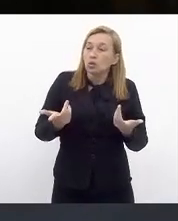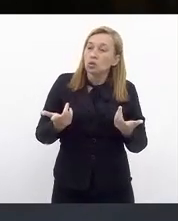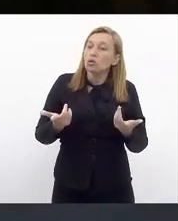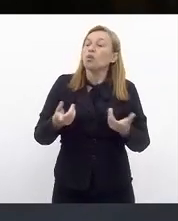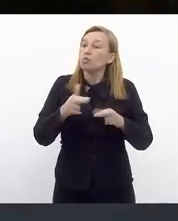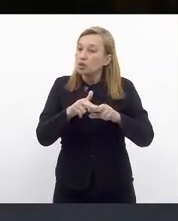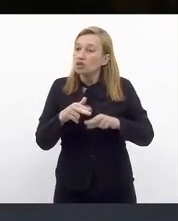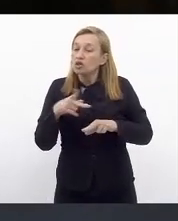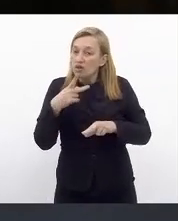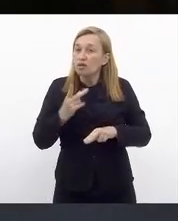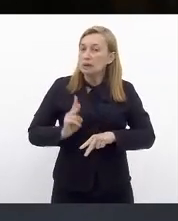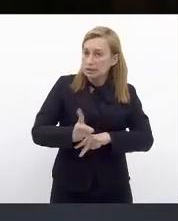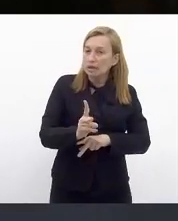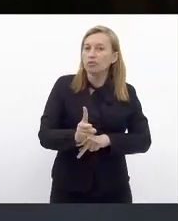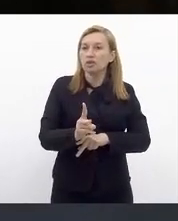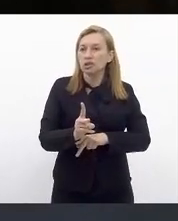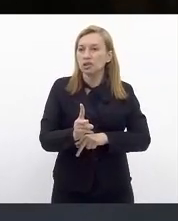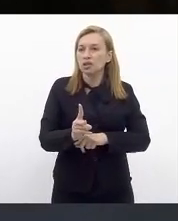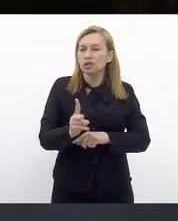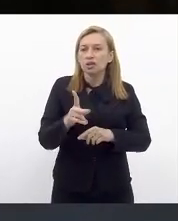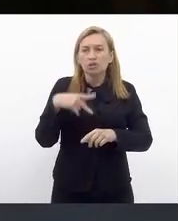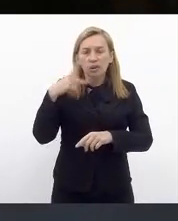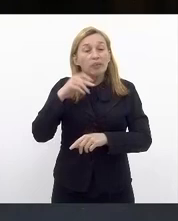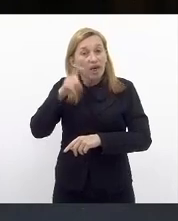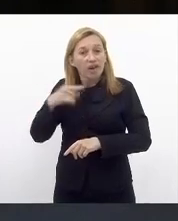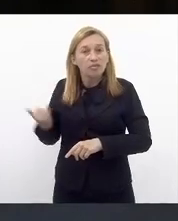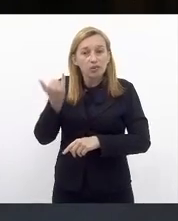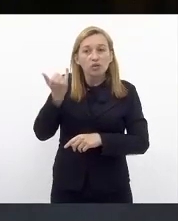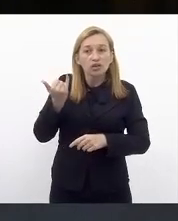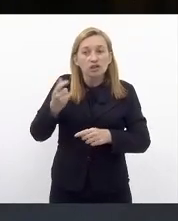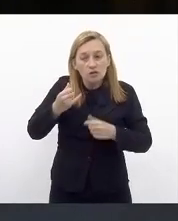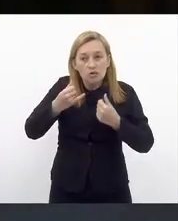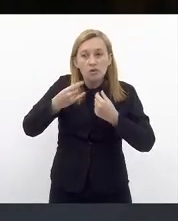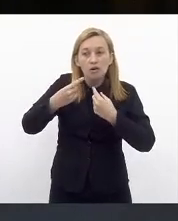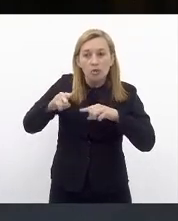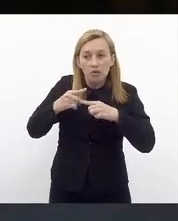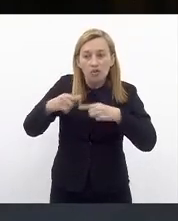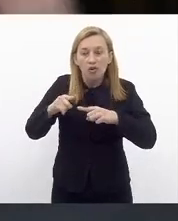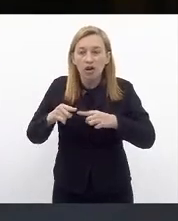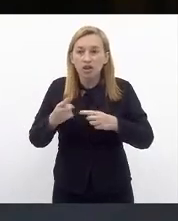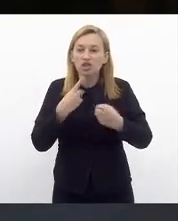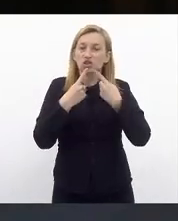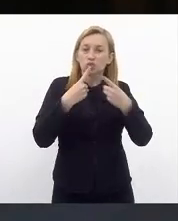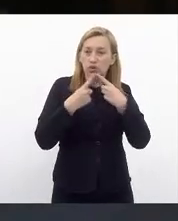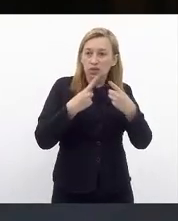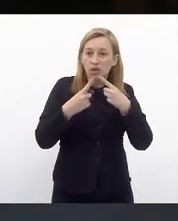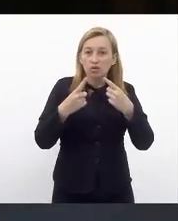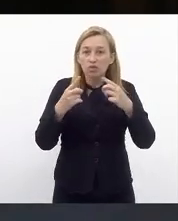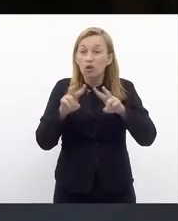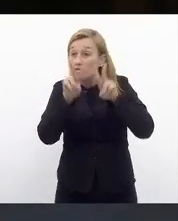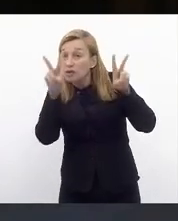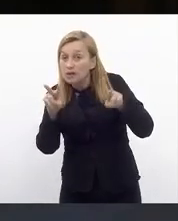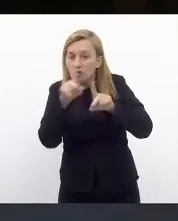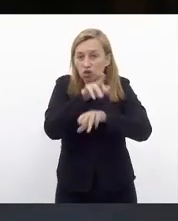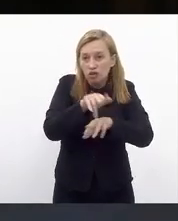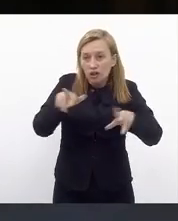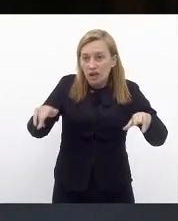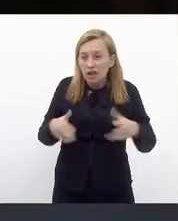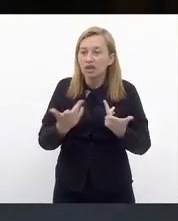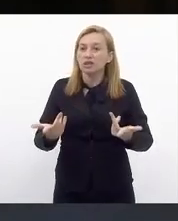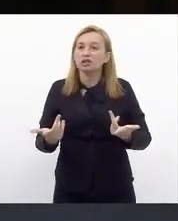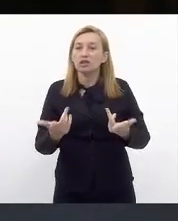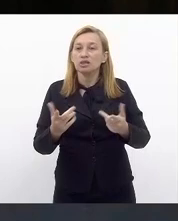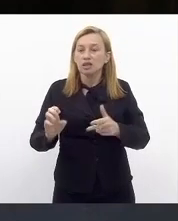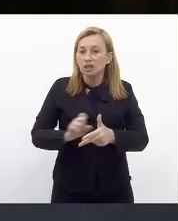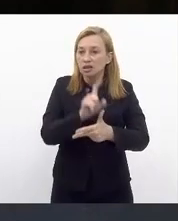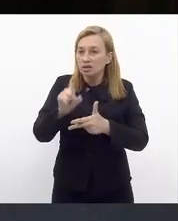por isso é que eu digo sempre O parlamento é muito importante porque ele provoca esse debate porque são visões diferentes muitas vezes